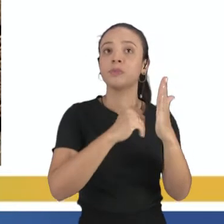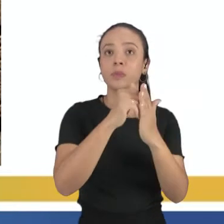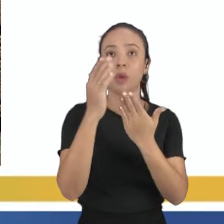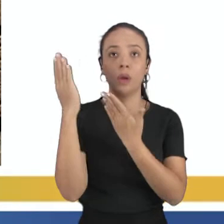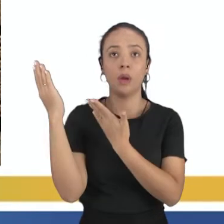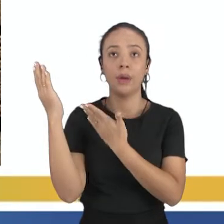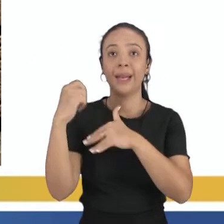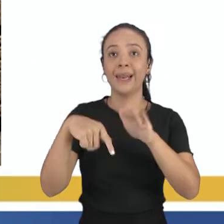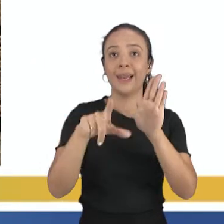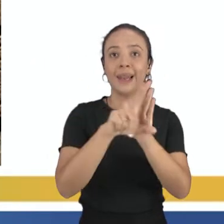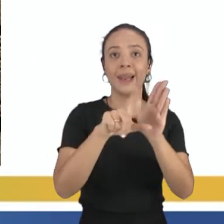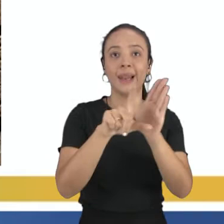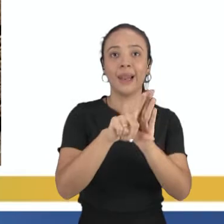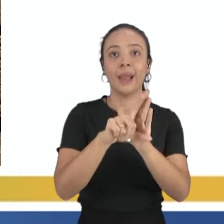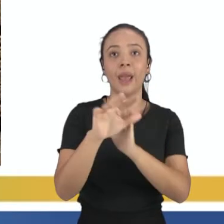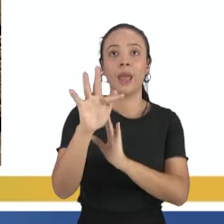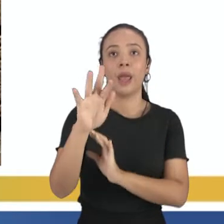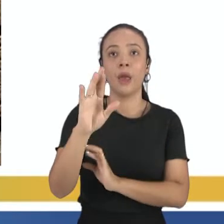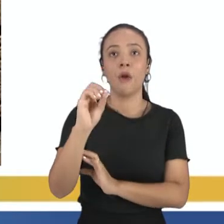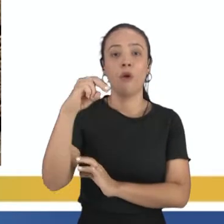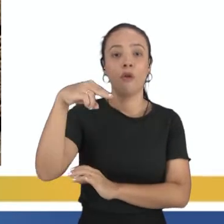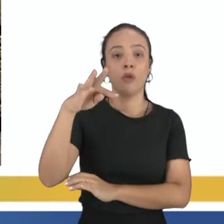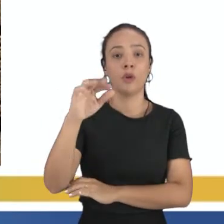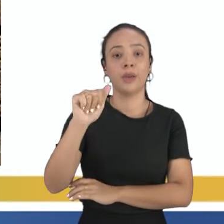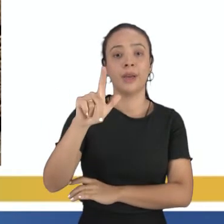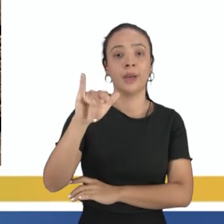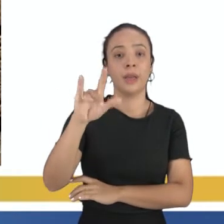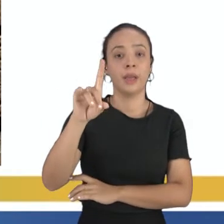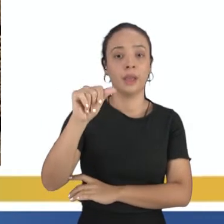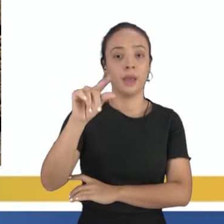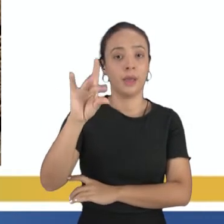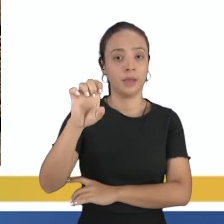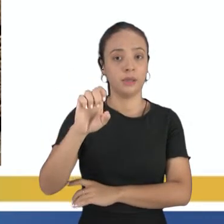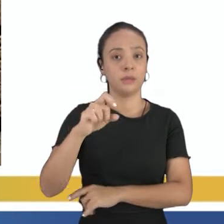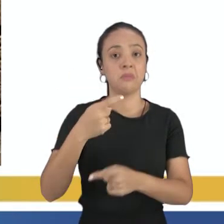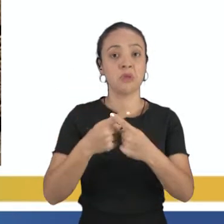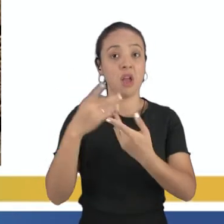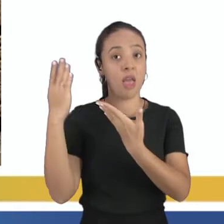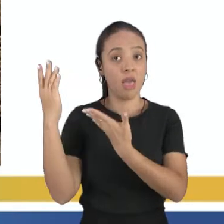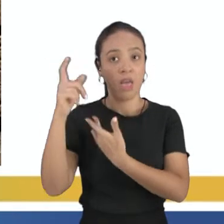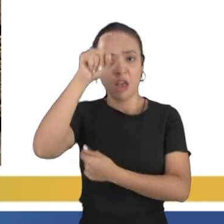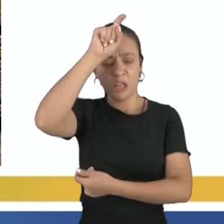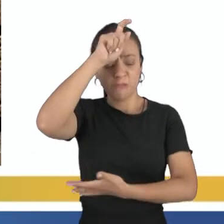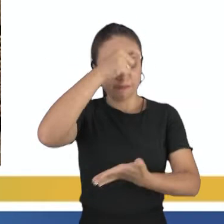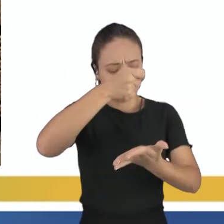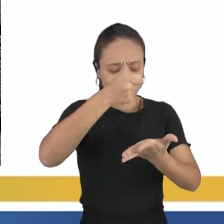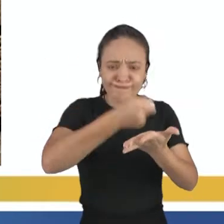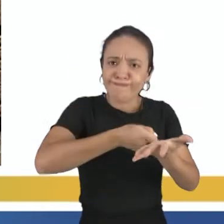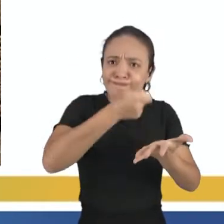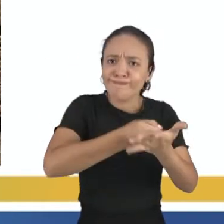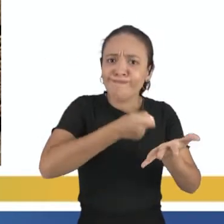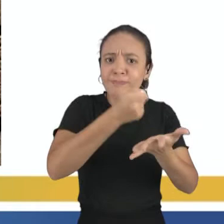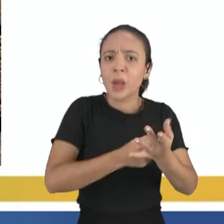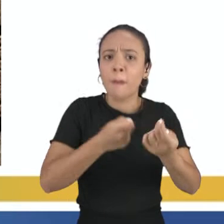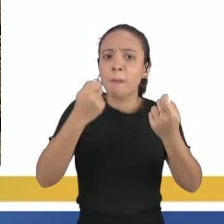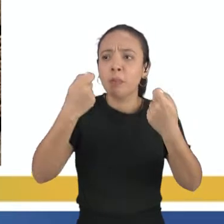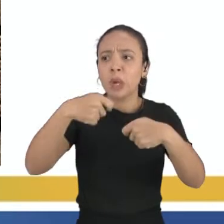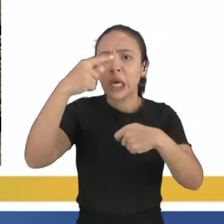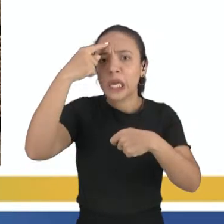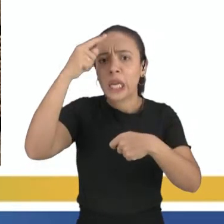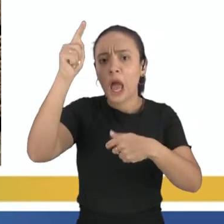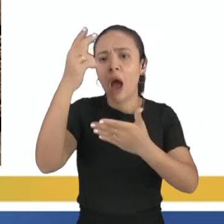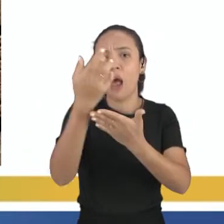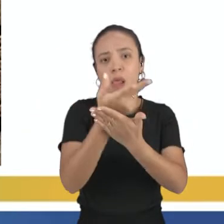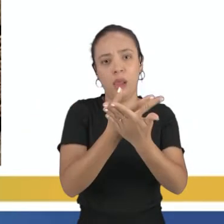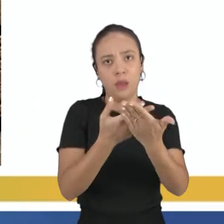da frontalidade. Vale dizer que os egípcios eles eram muito rígidos no momento de criar uma obra de arte. E essa